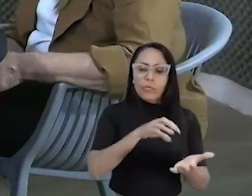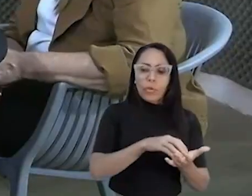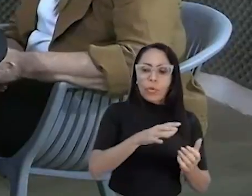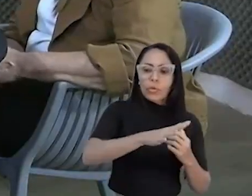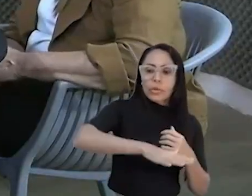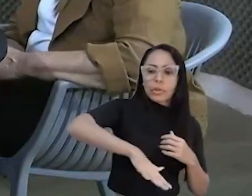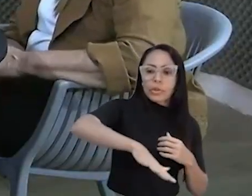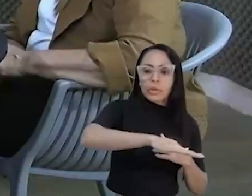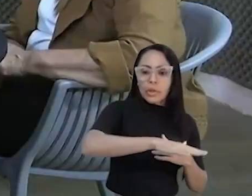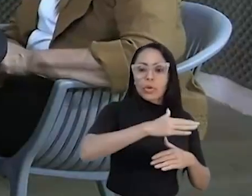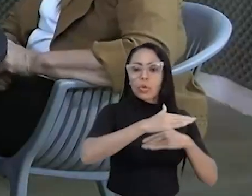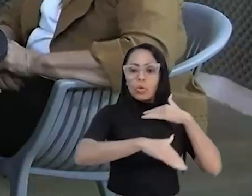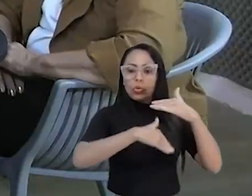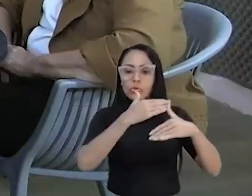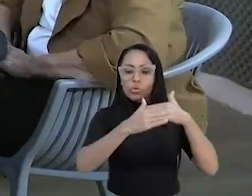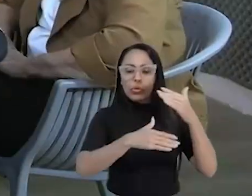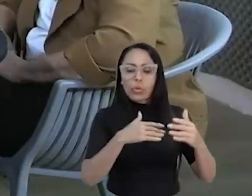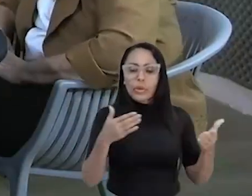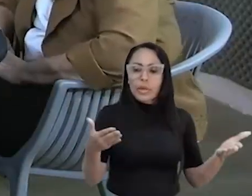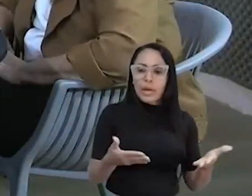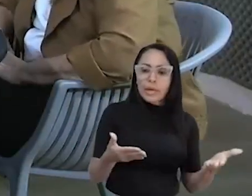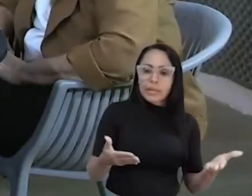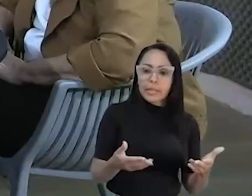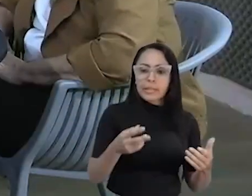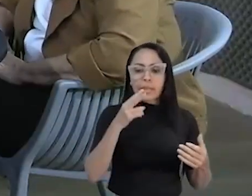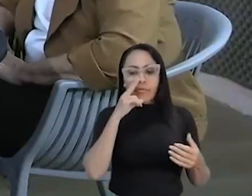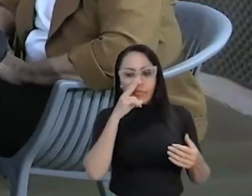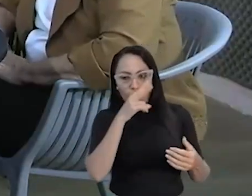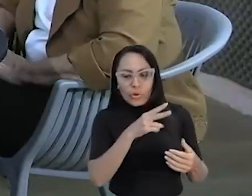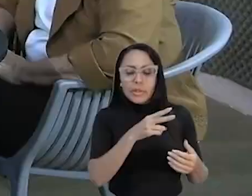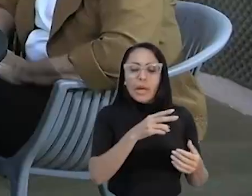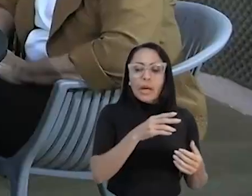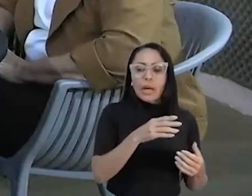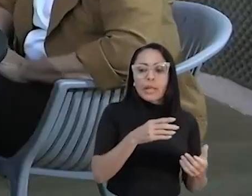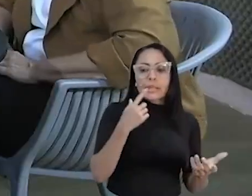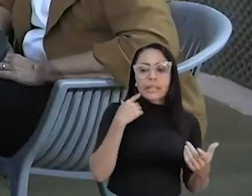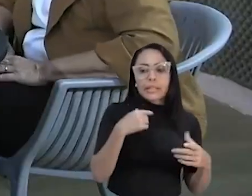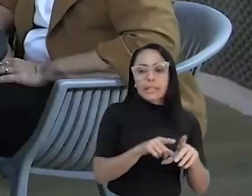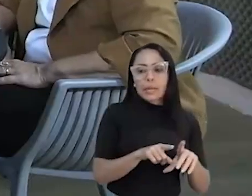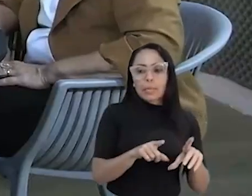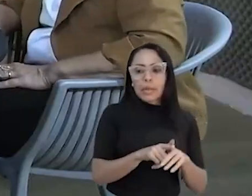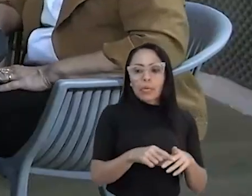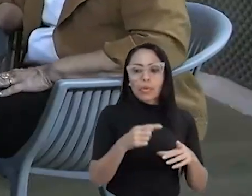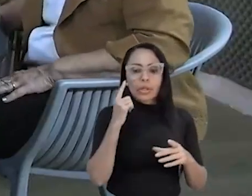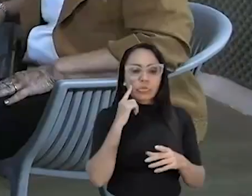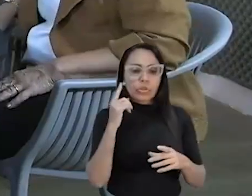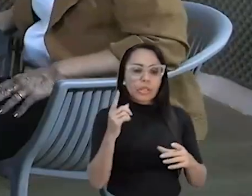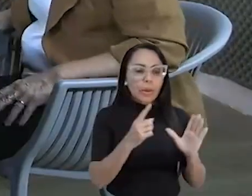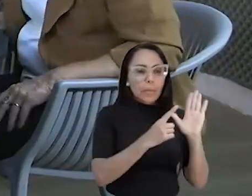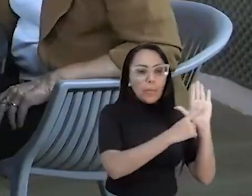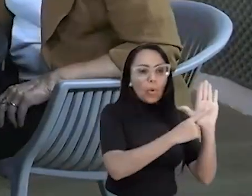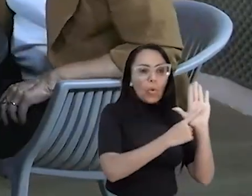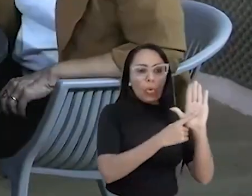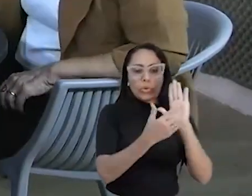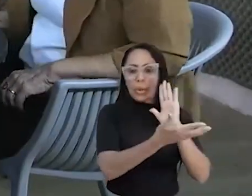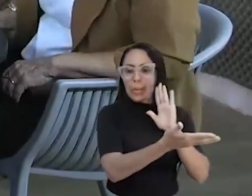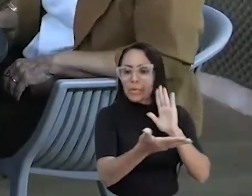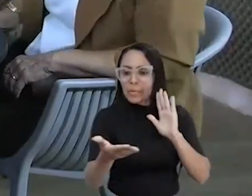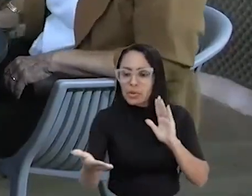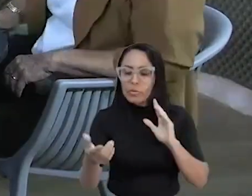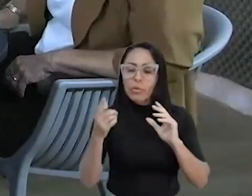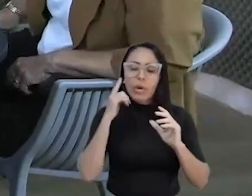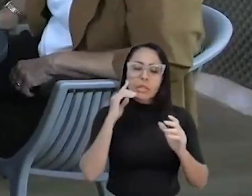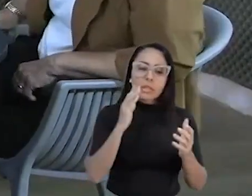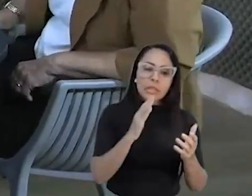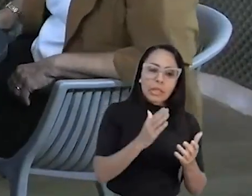aqui, né, que tem muita identidade, muita força, principalmente quando a gente sai e mostra para as pessoas, que muitas vezes a gente não dá muito valor,